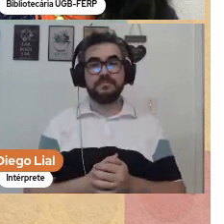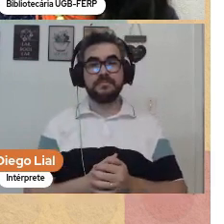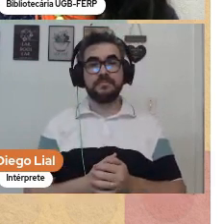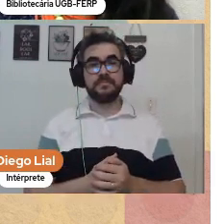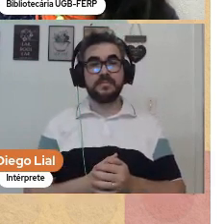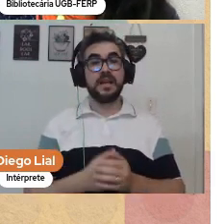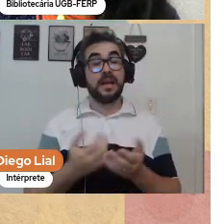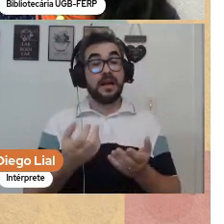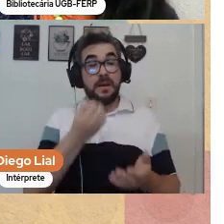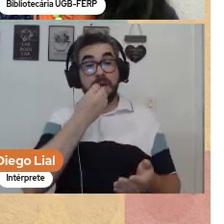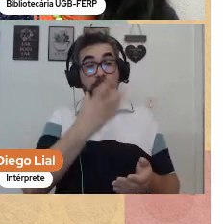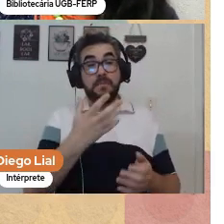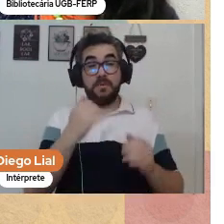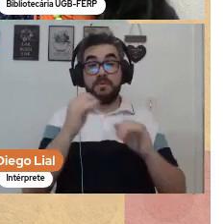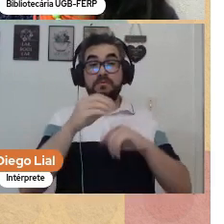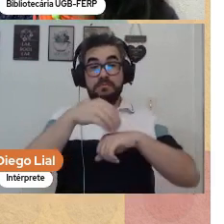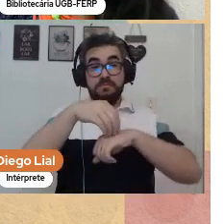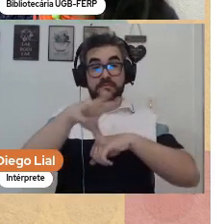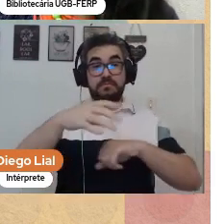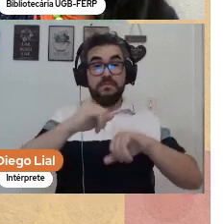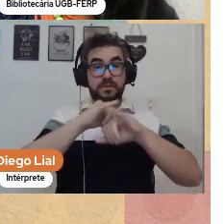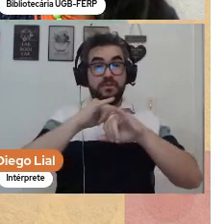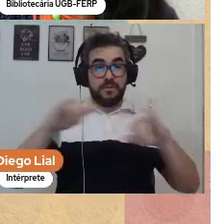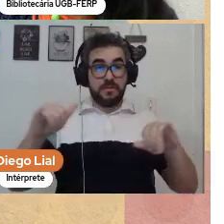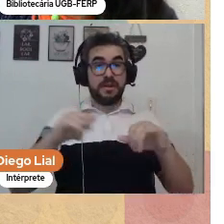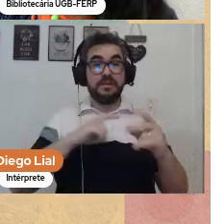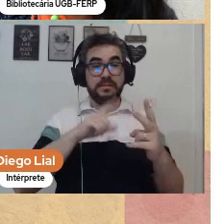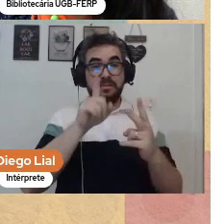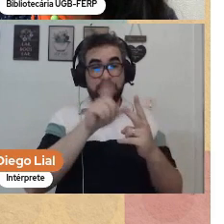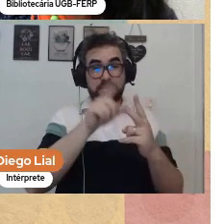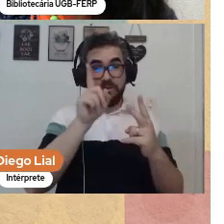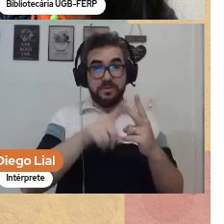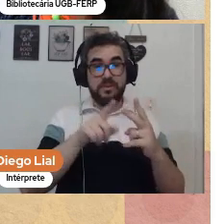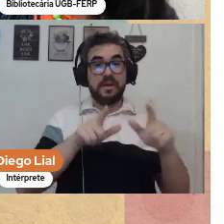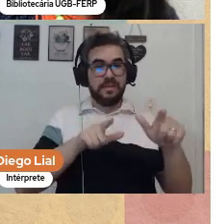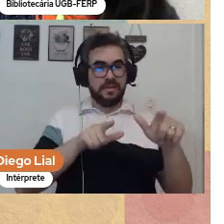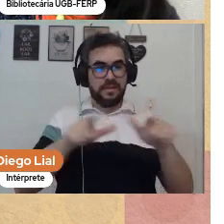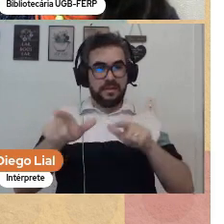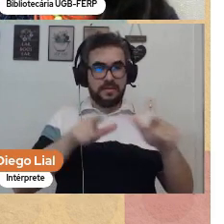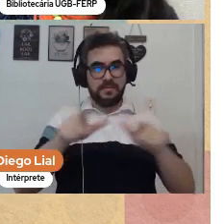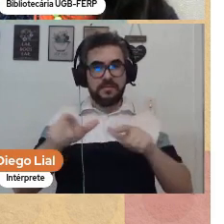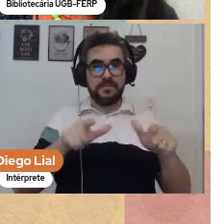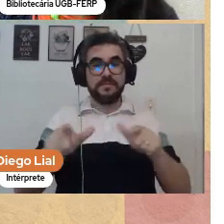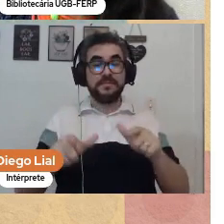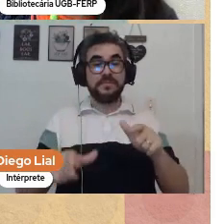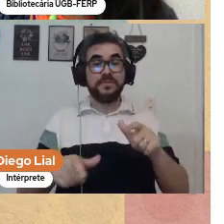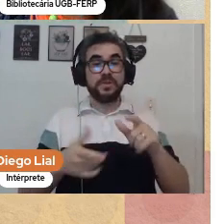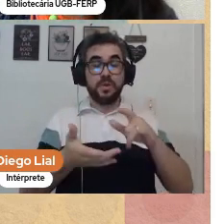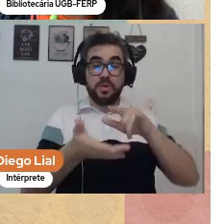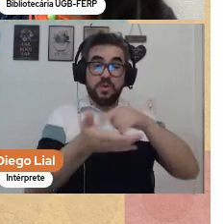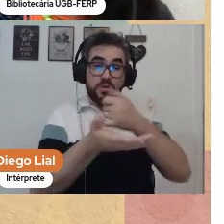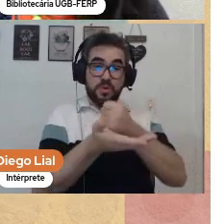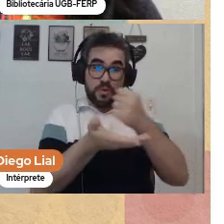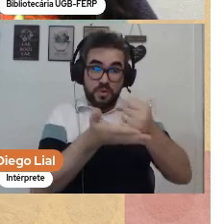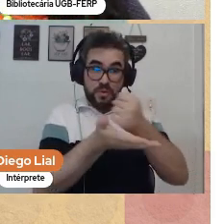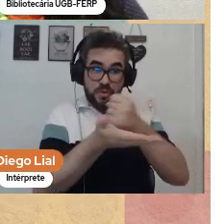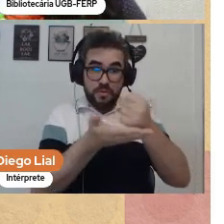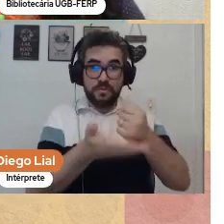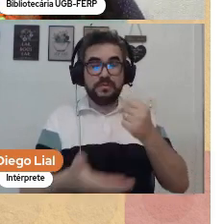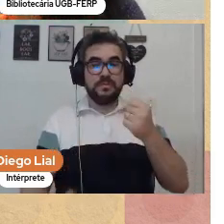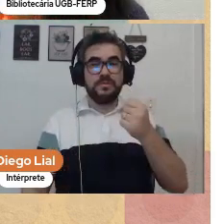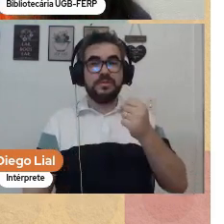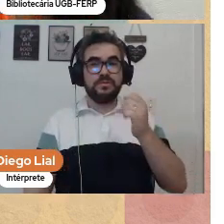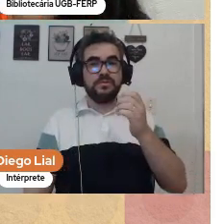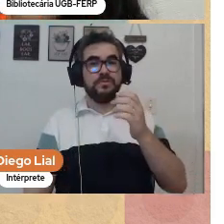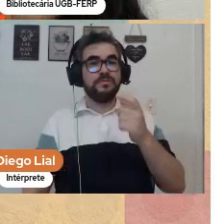trabalhos, né, de metodologia da história oral, os documentos sonoros foram contemplados no programa Memória do Mundo,